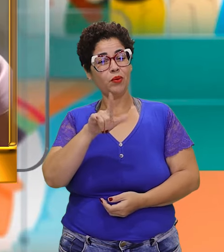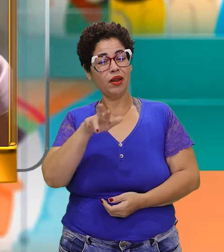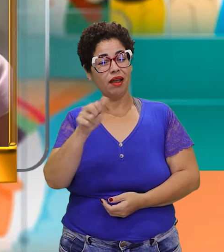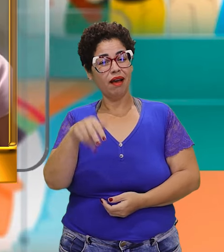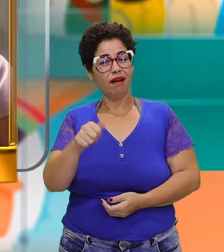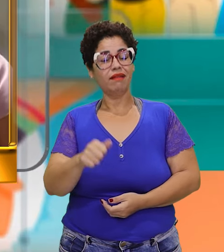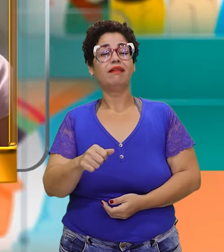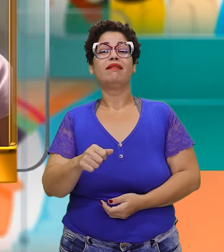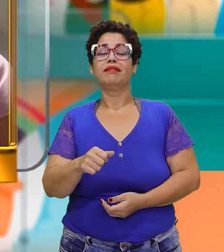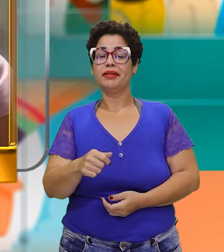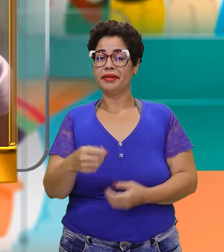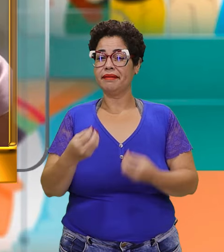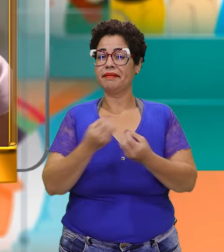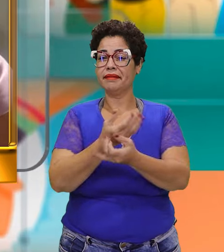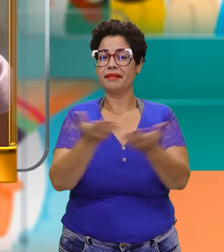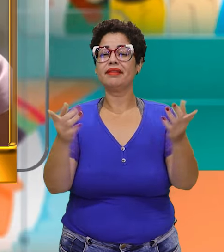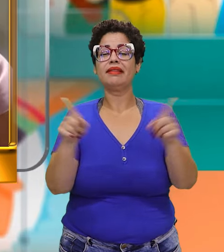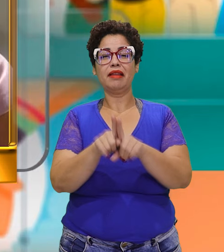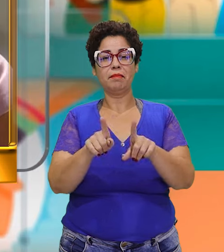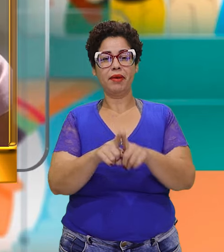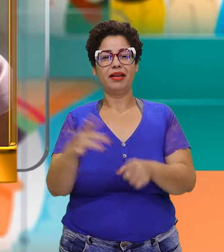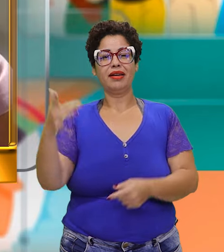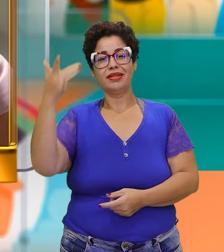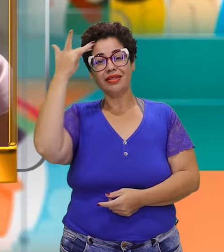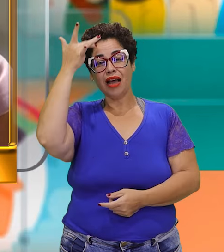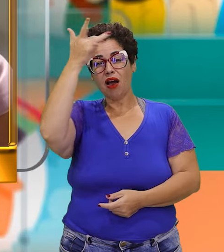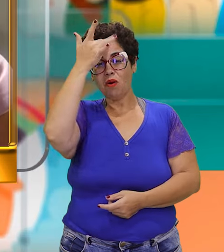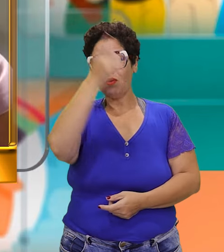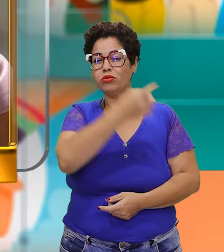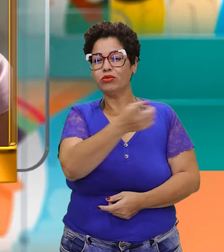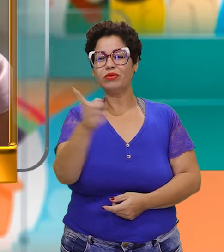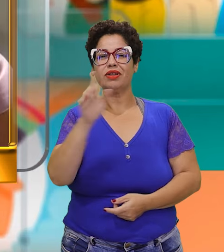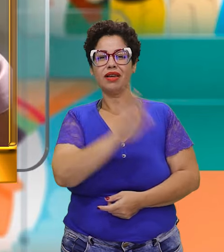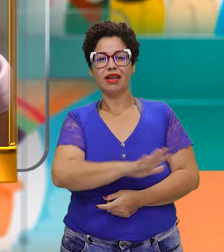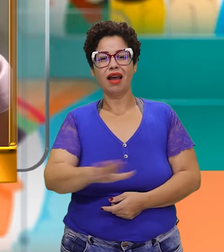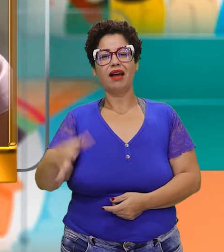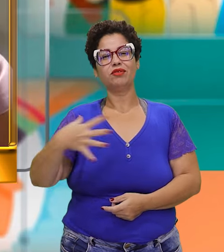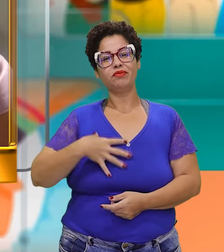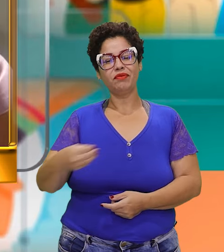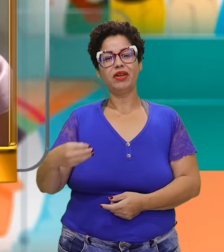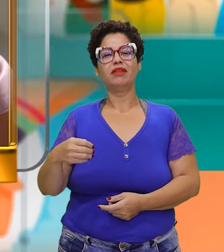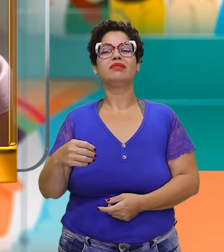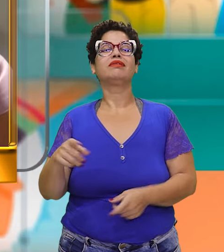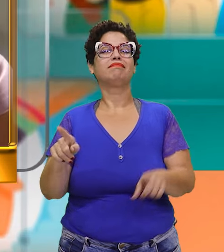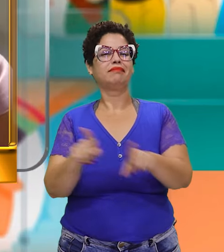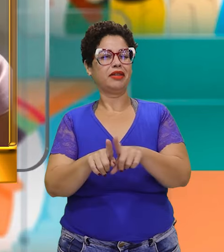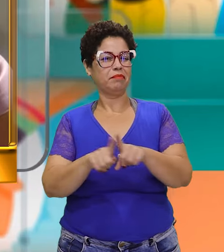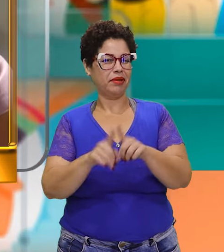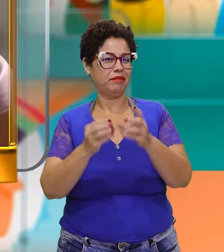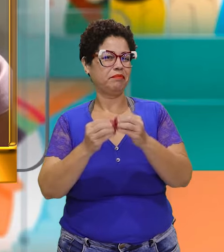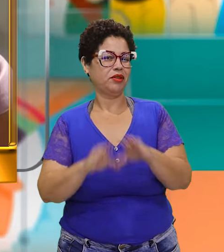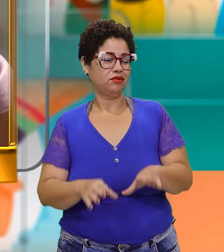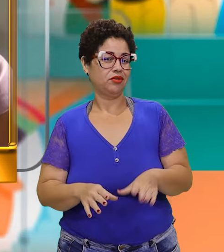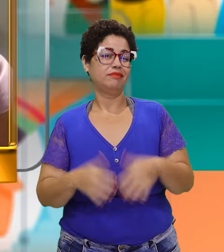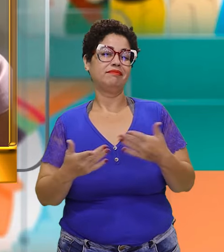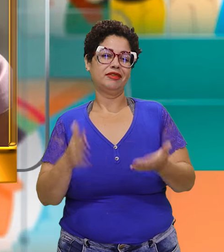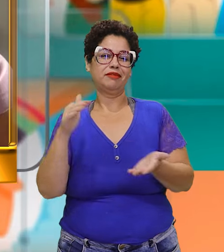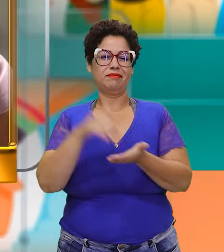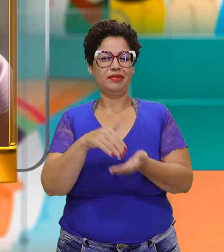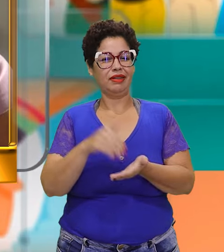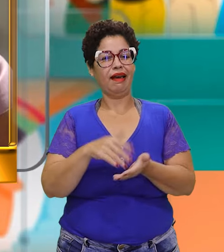Juliana, acaba afetando a saúde também emocional das crianças, dos filhos. Então,